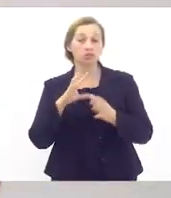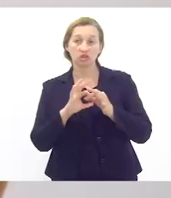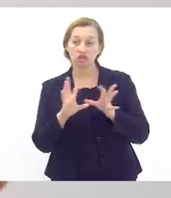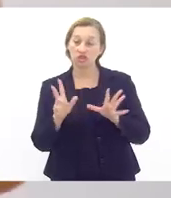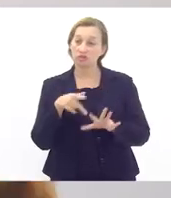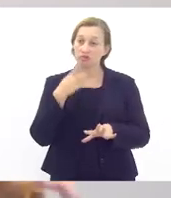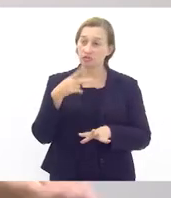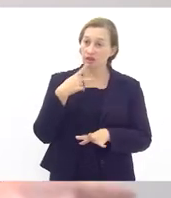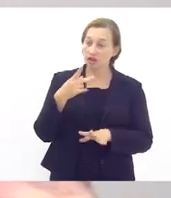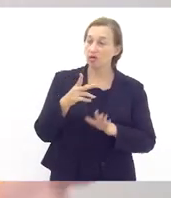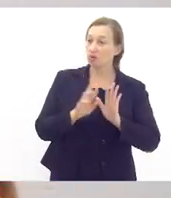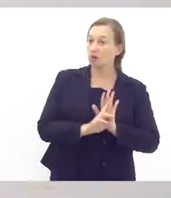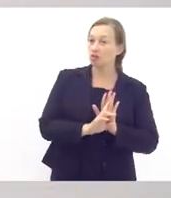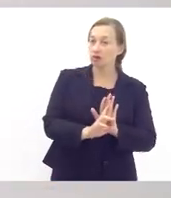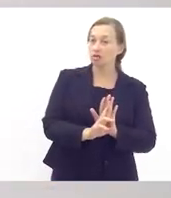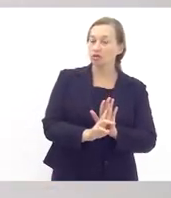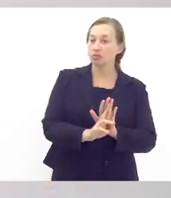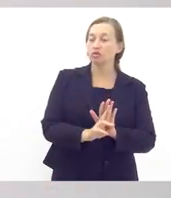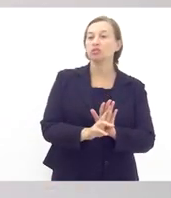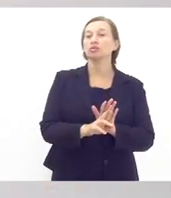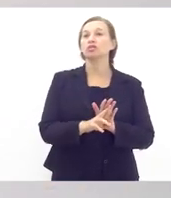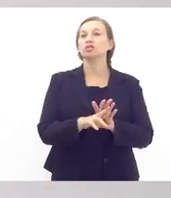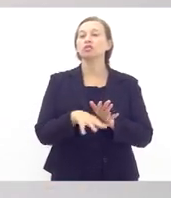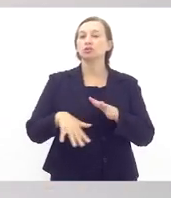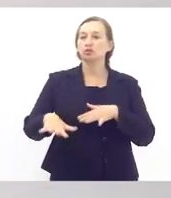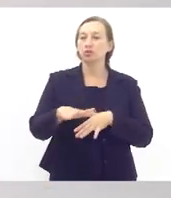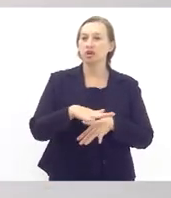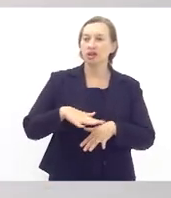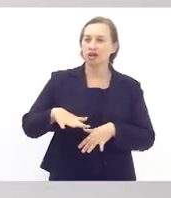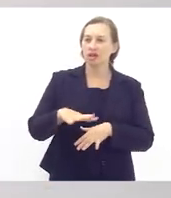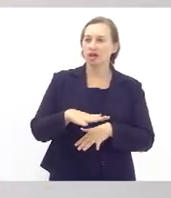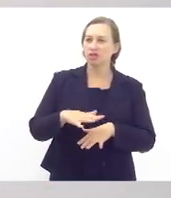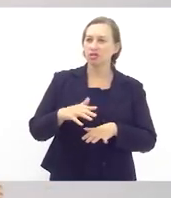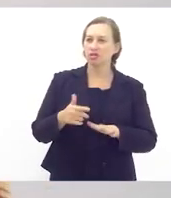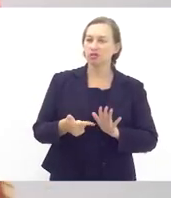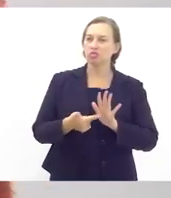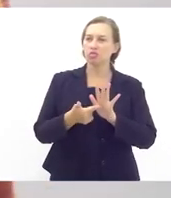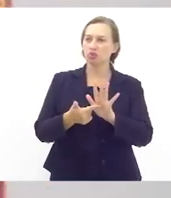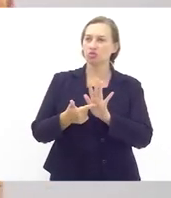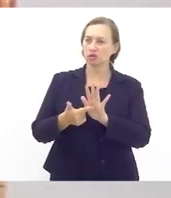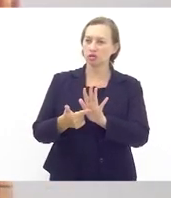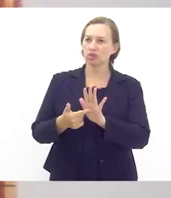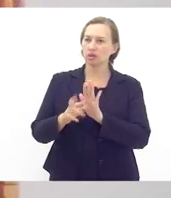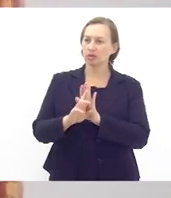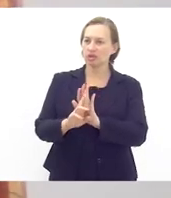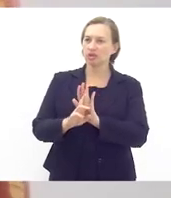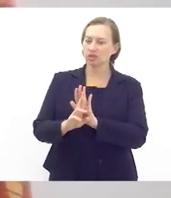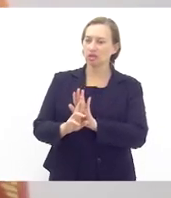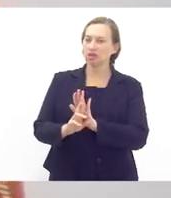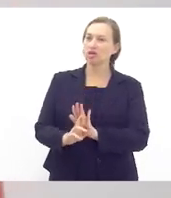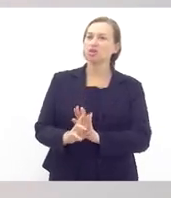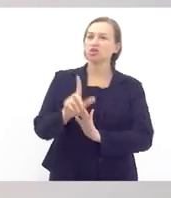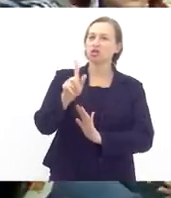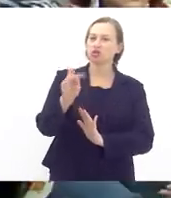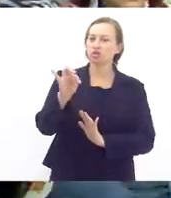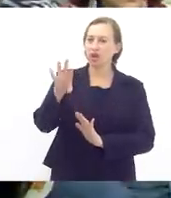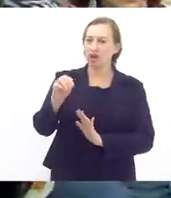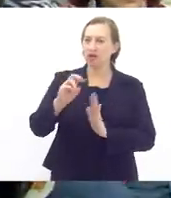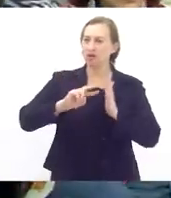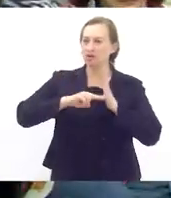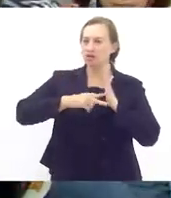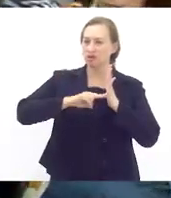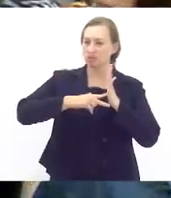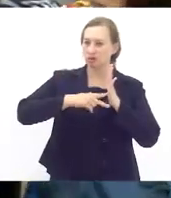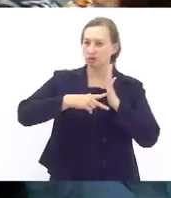de citasse um representante do mercado exibidor que tá aqui Gilberto por favor Gilberto tá ali Gilberto representa o sindicato